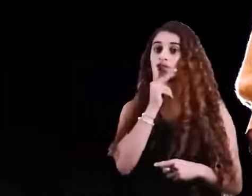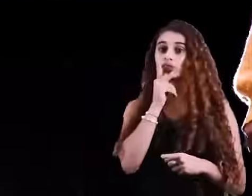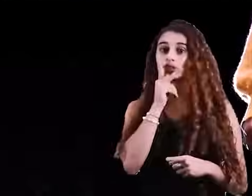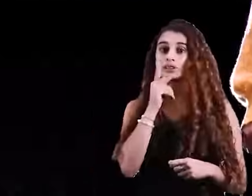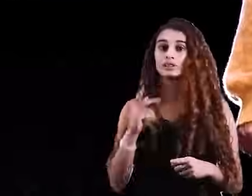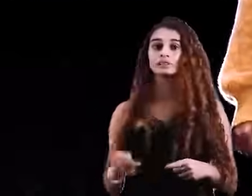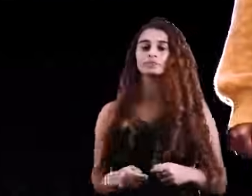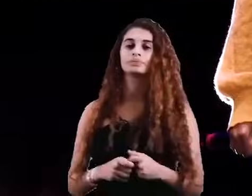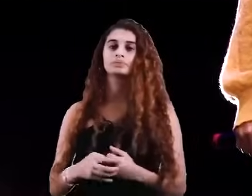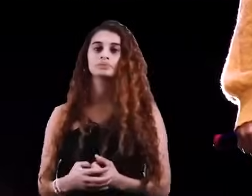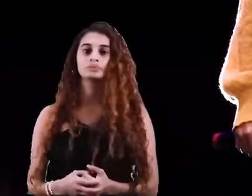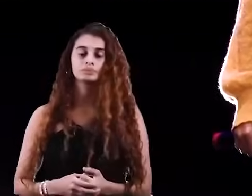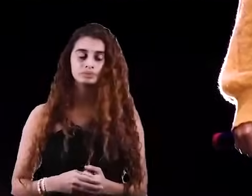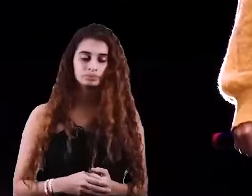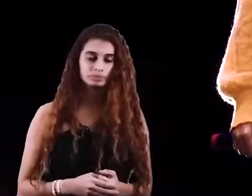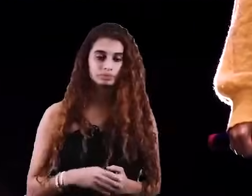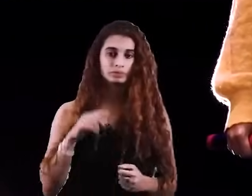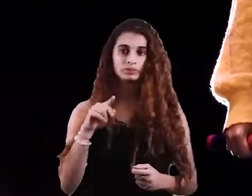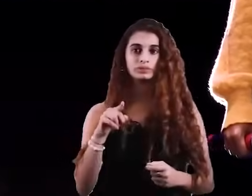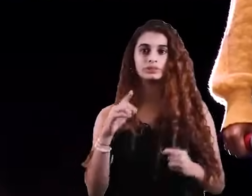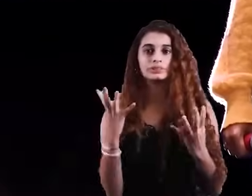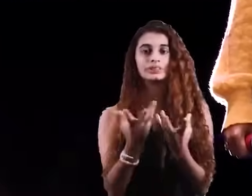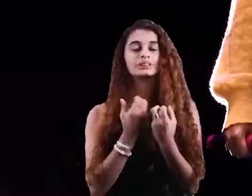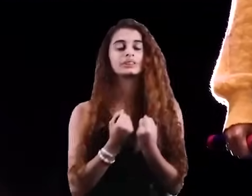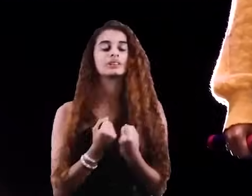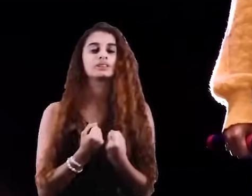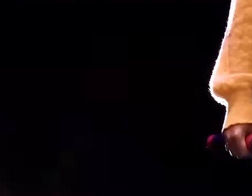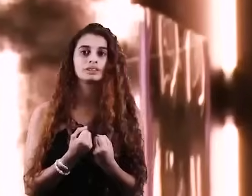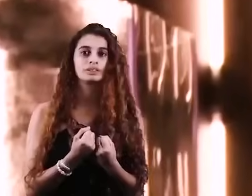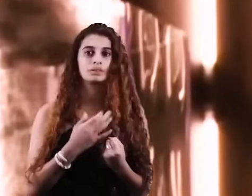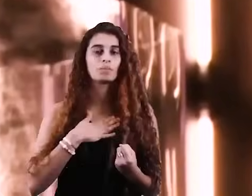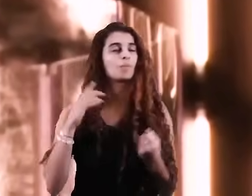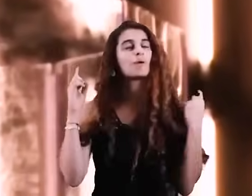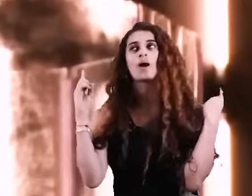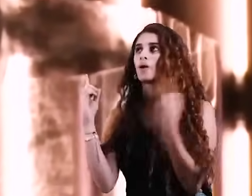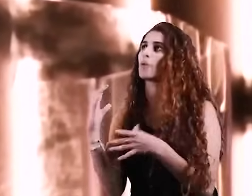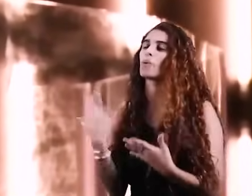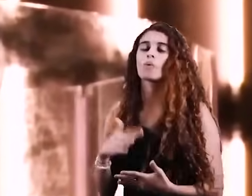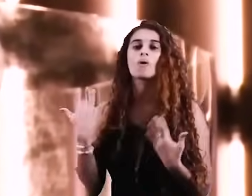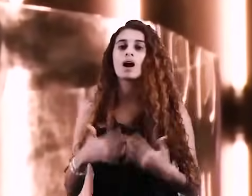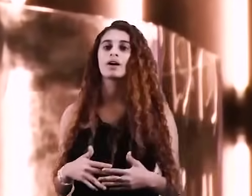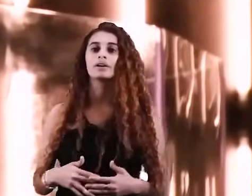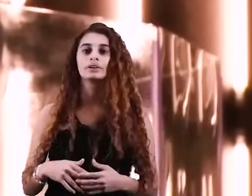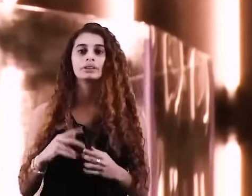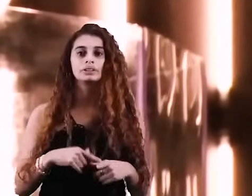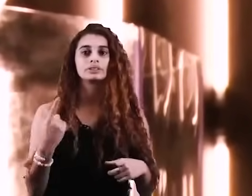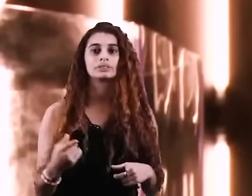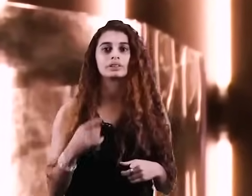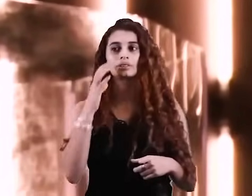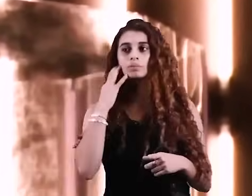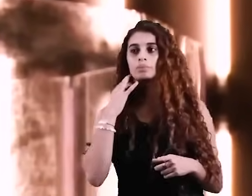ó. Você vai aceitar, meu Deus, que talvez o propósito da tua